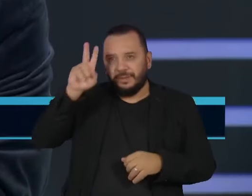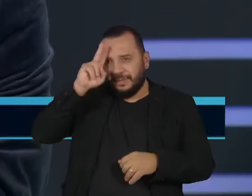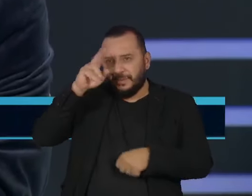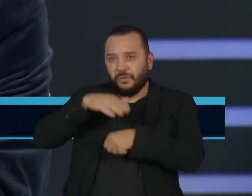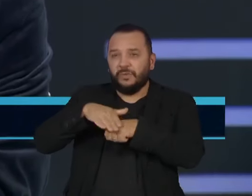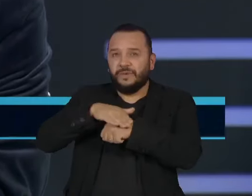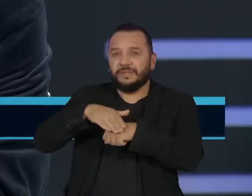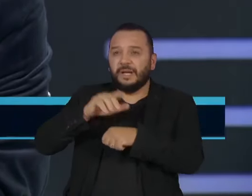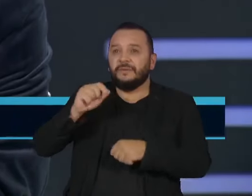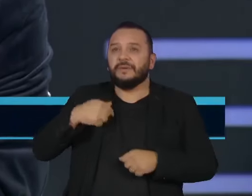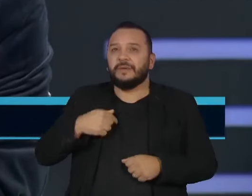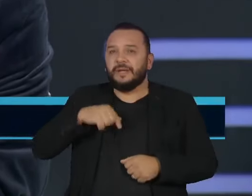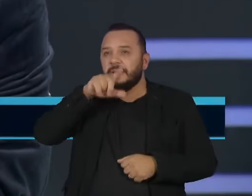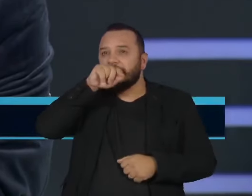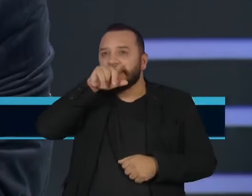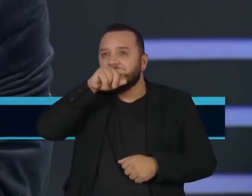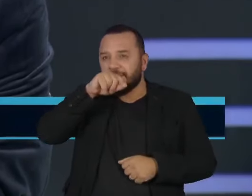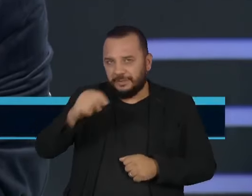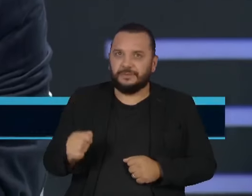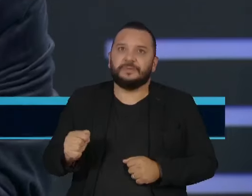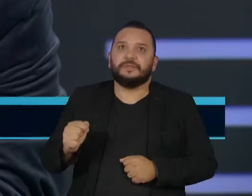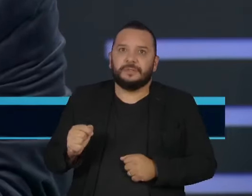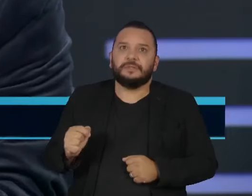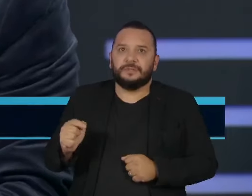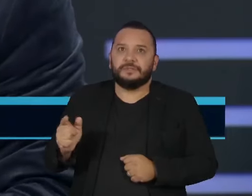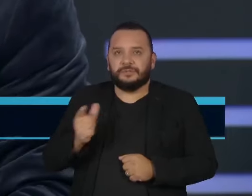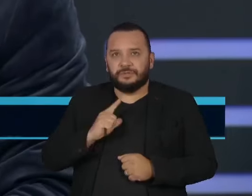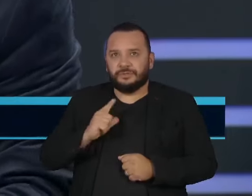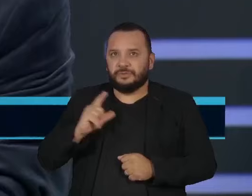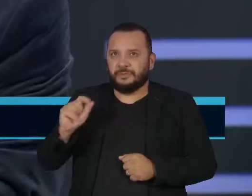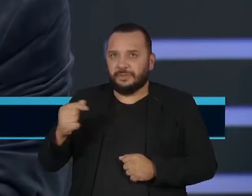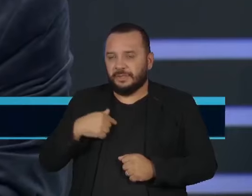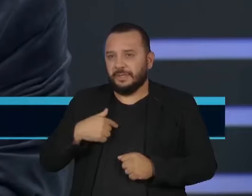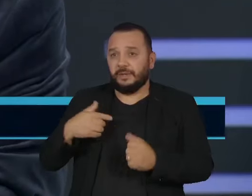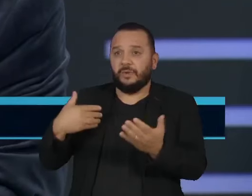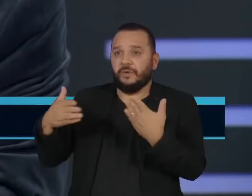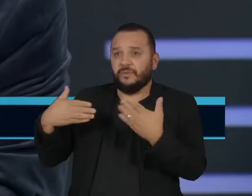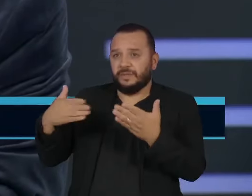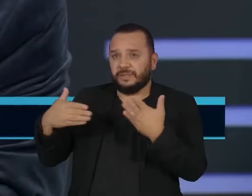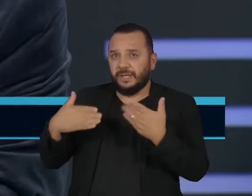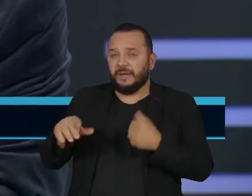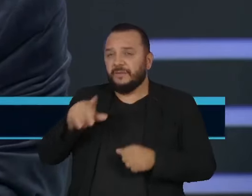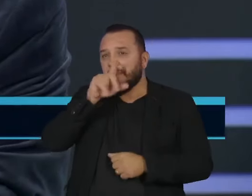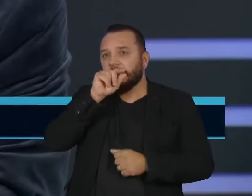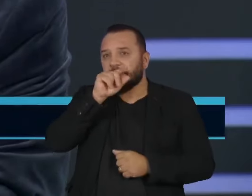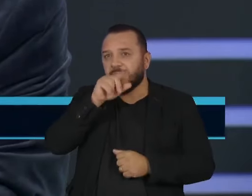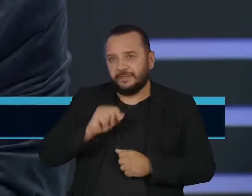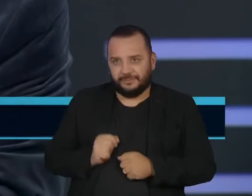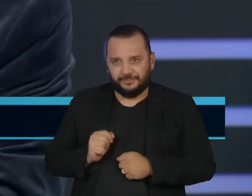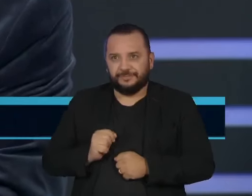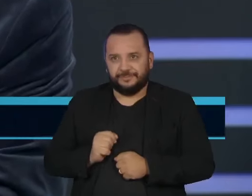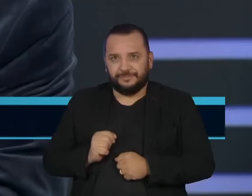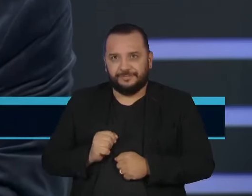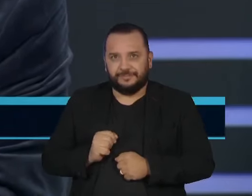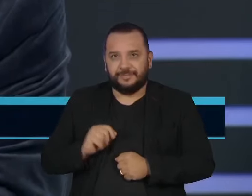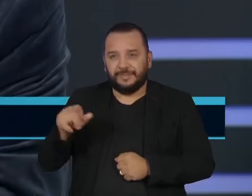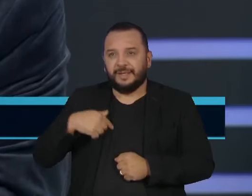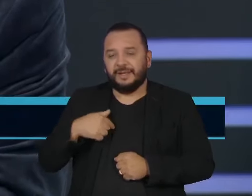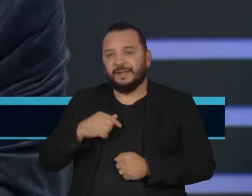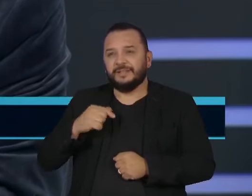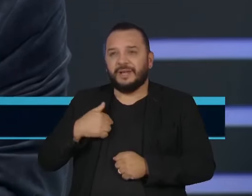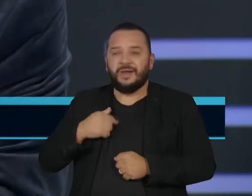Ele recebia a mensagem do Chávez através de um passarinho que ele conversava com o passarinho. Até então ele era hilário e